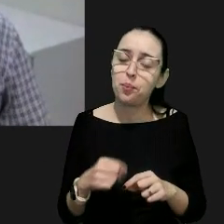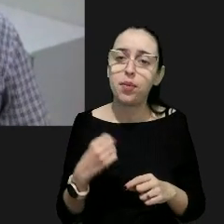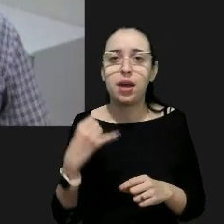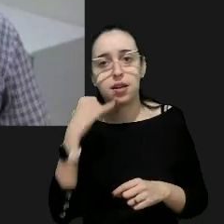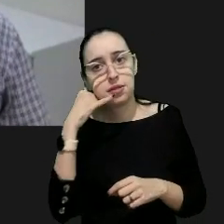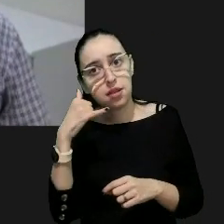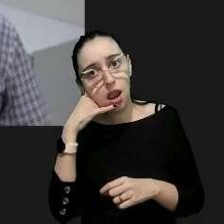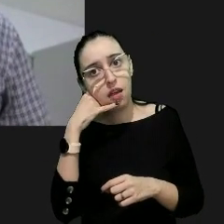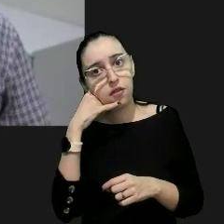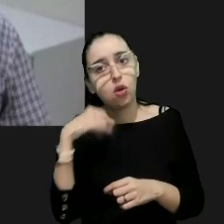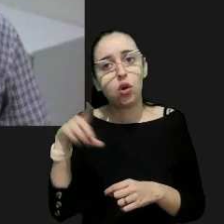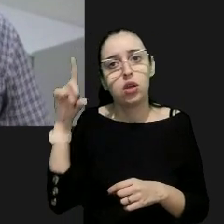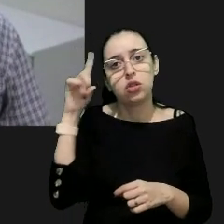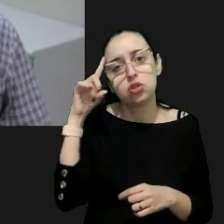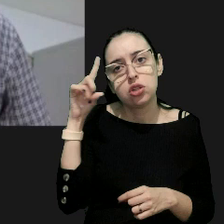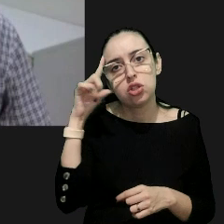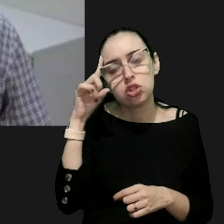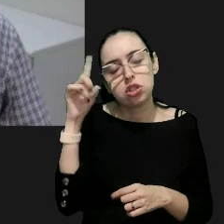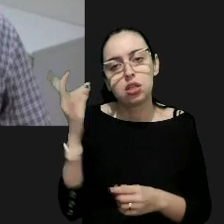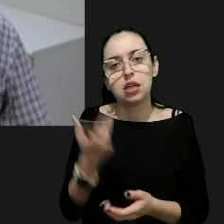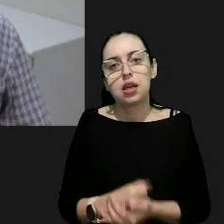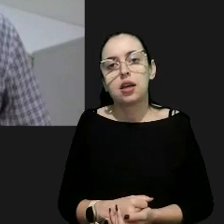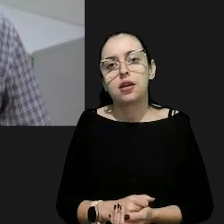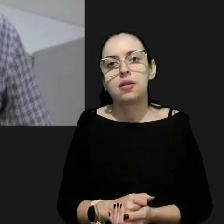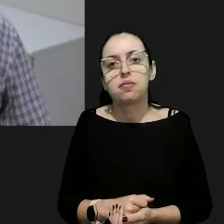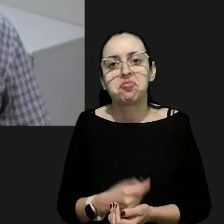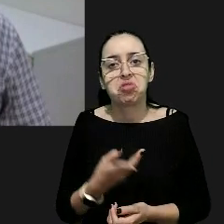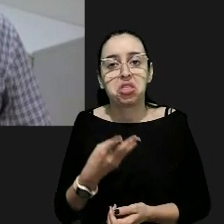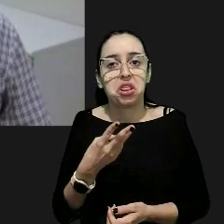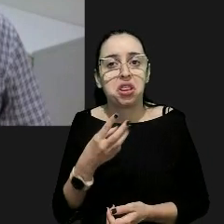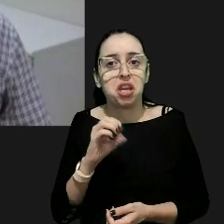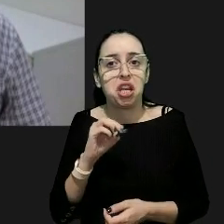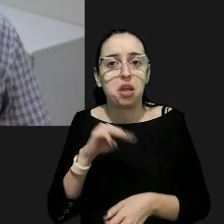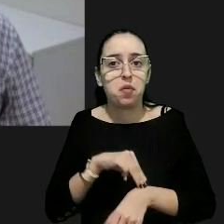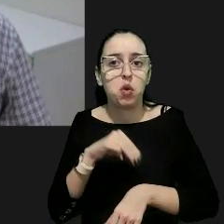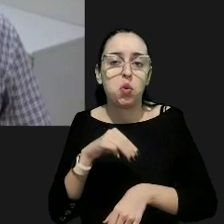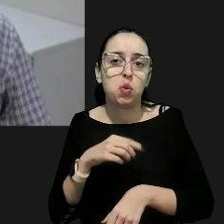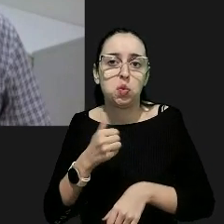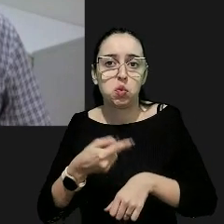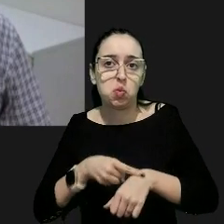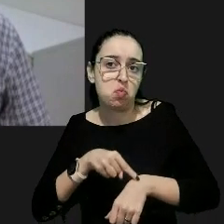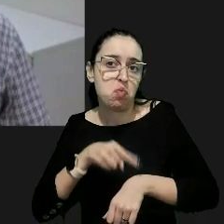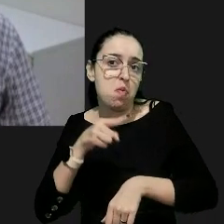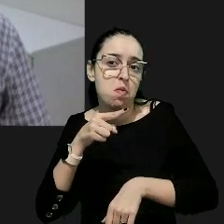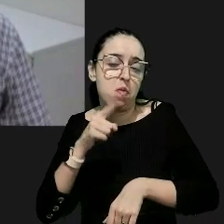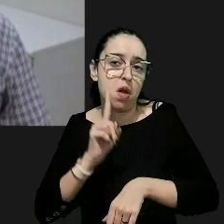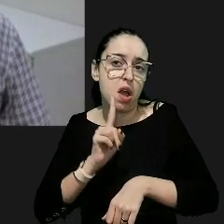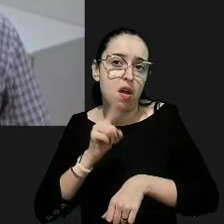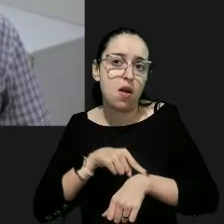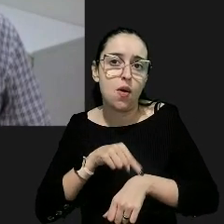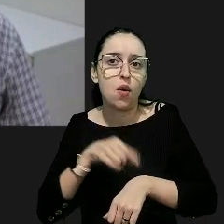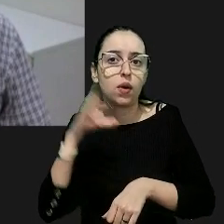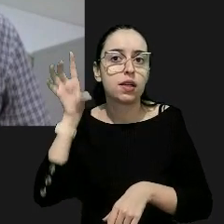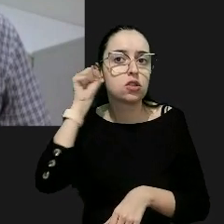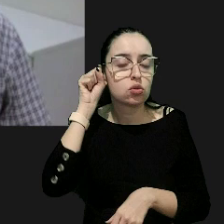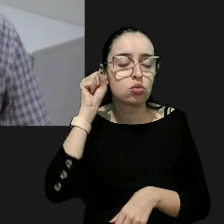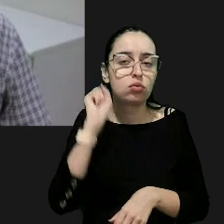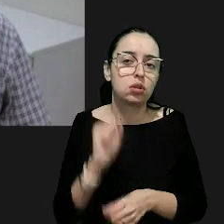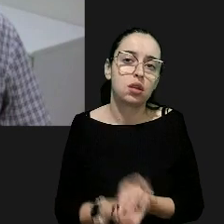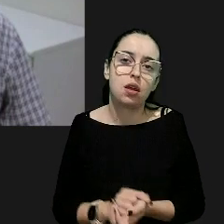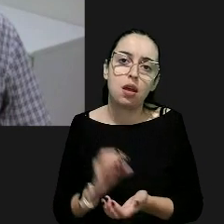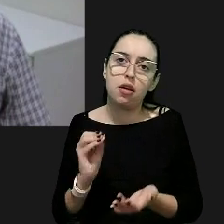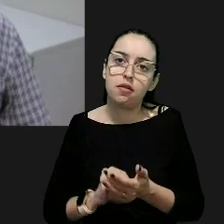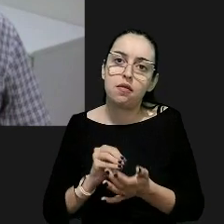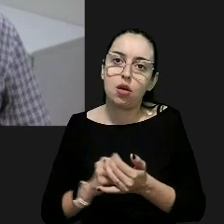coisa enorme. Mas como eu faço? Todo dia, meia hora, uma hora de